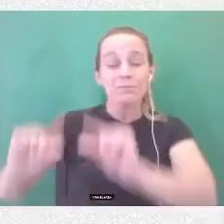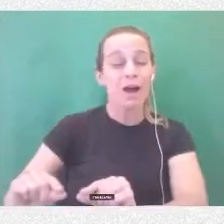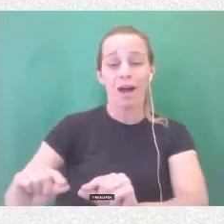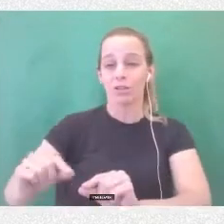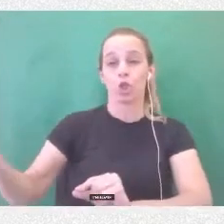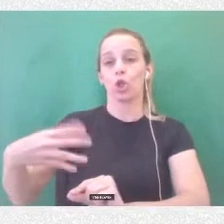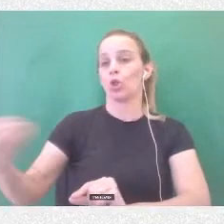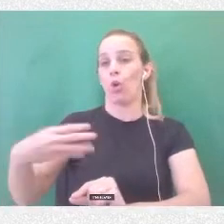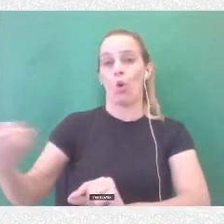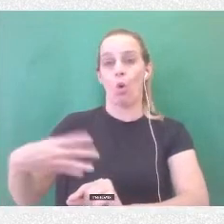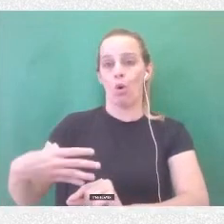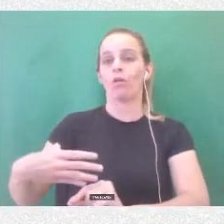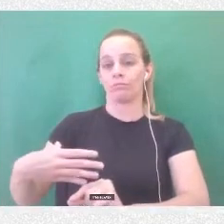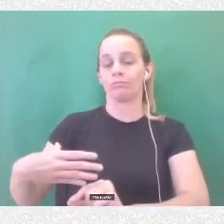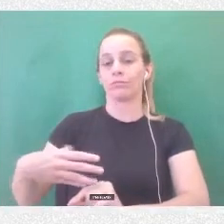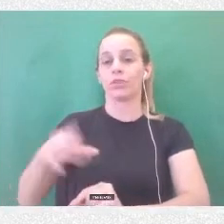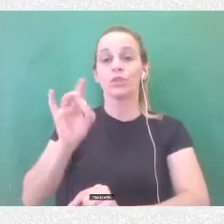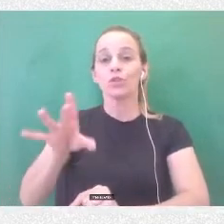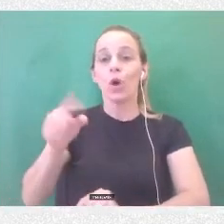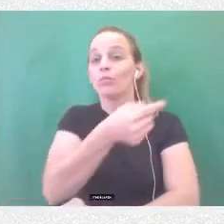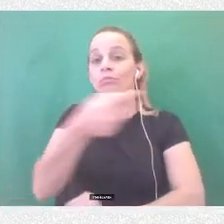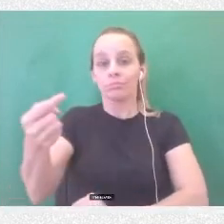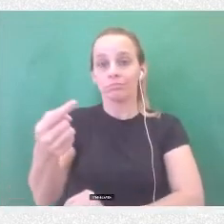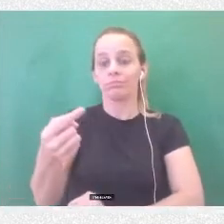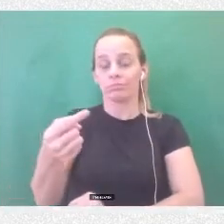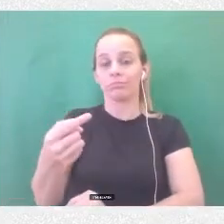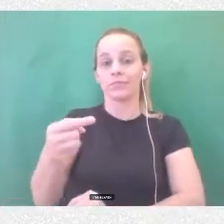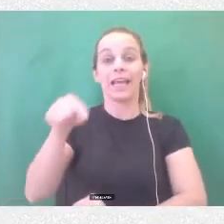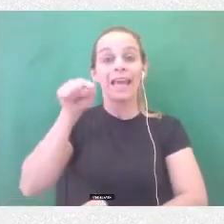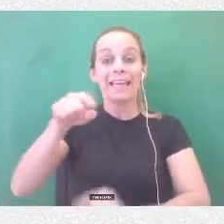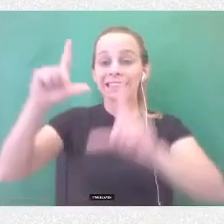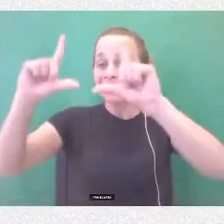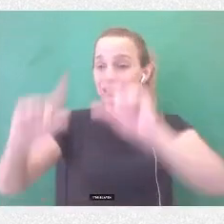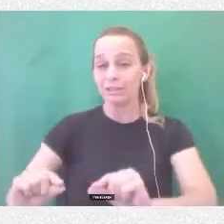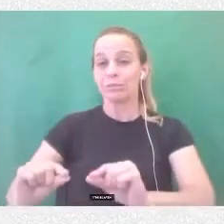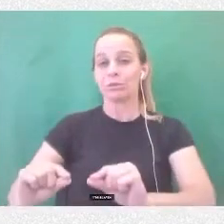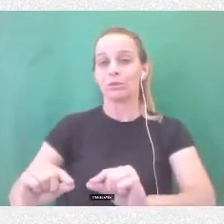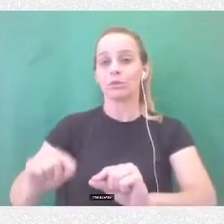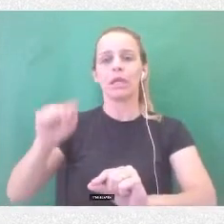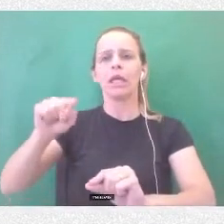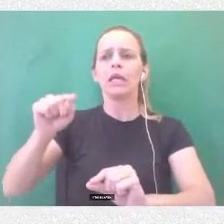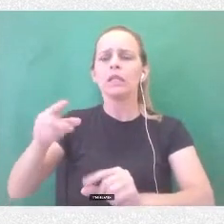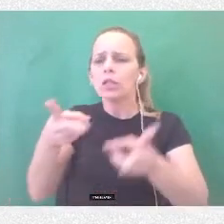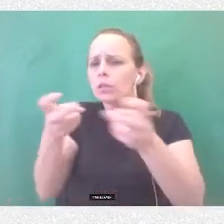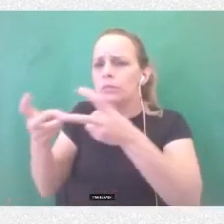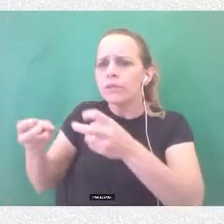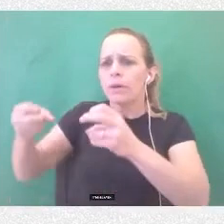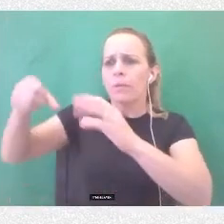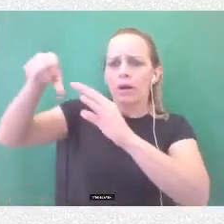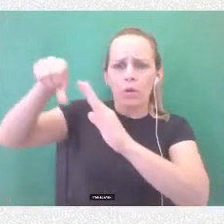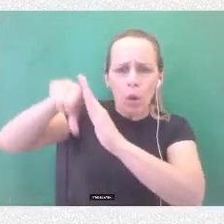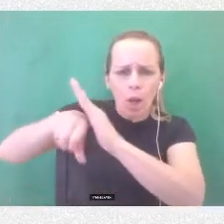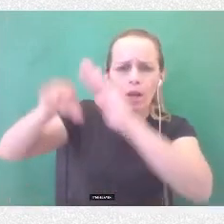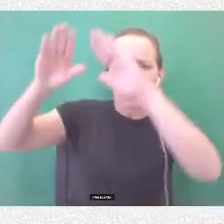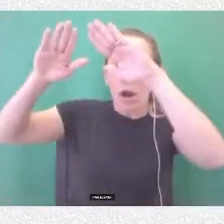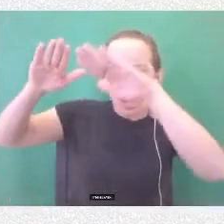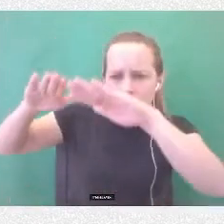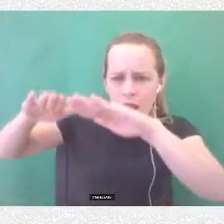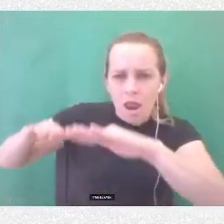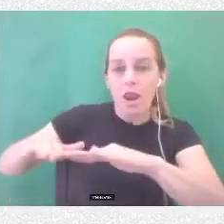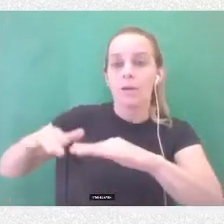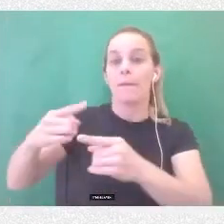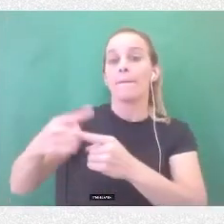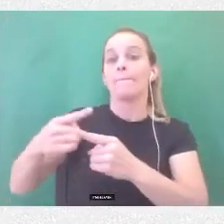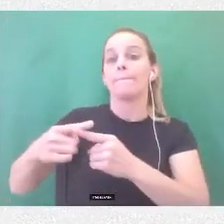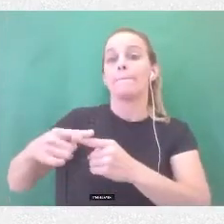novos casos nessa última semana epidemiológica. Nós fizemos a observação da queda dos casos na população de adolescentes, porque sabemos que esse é um